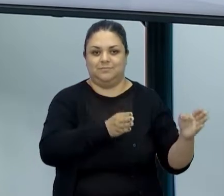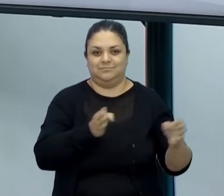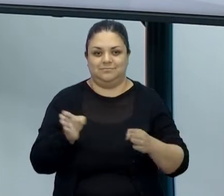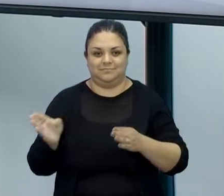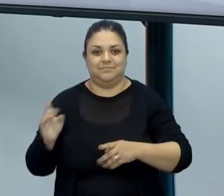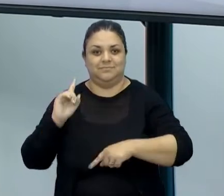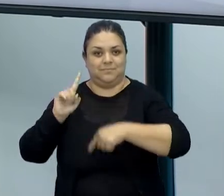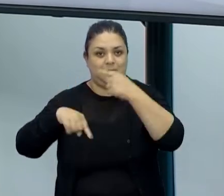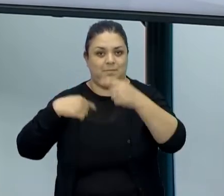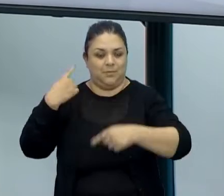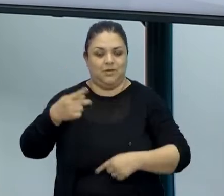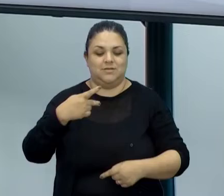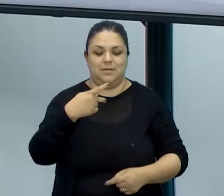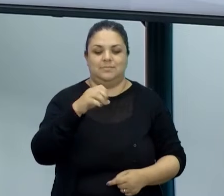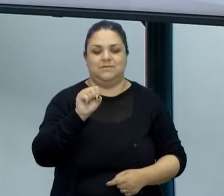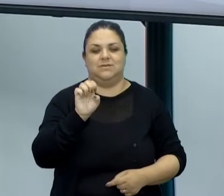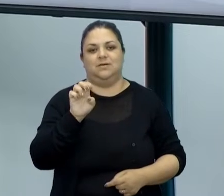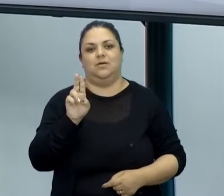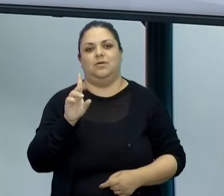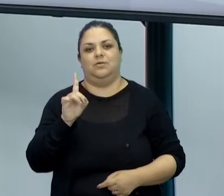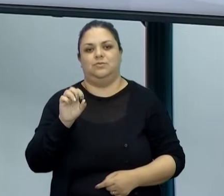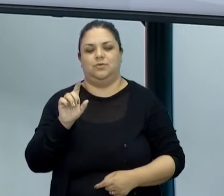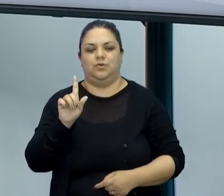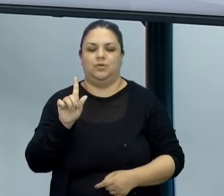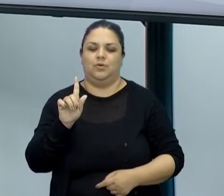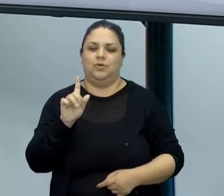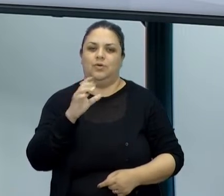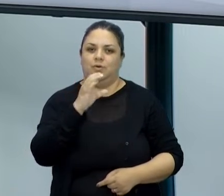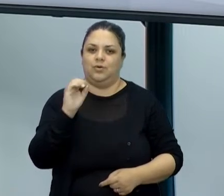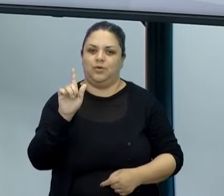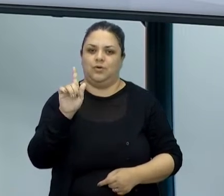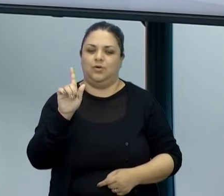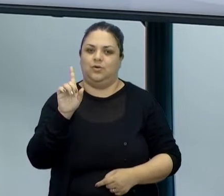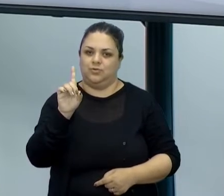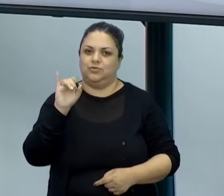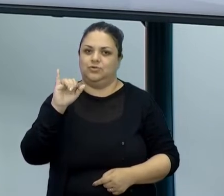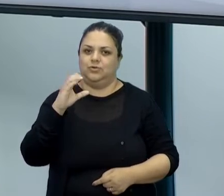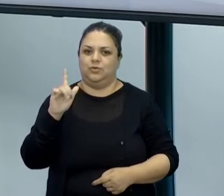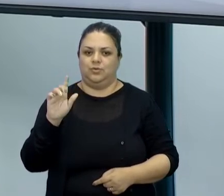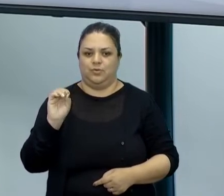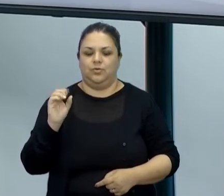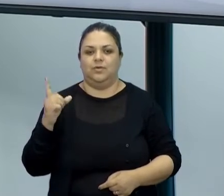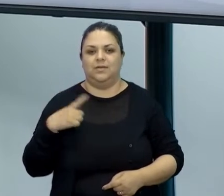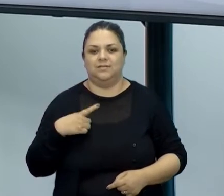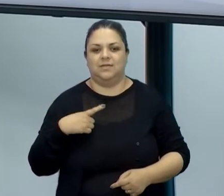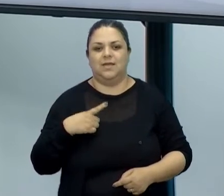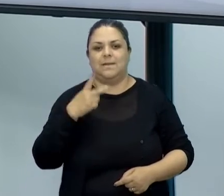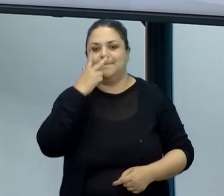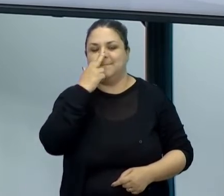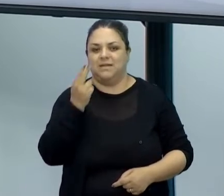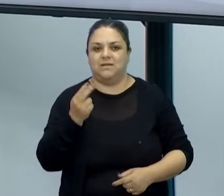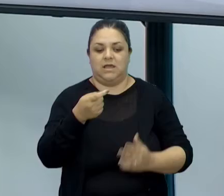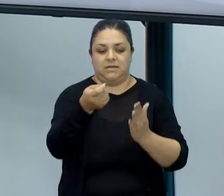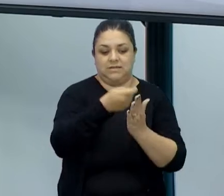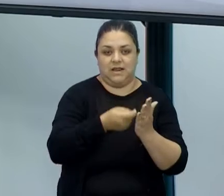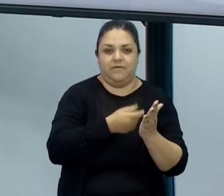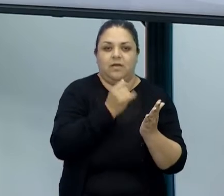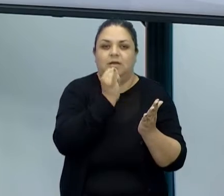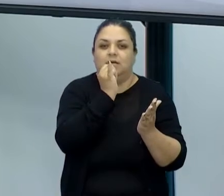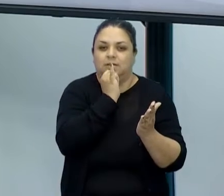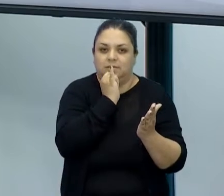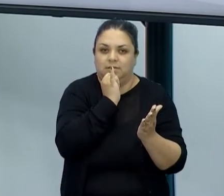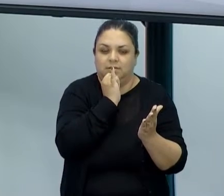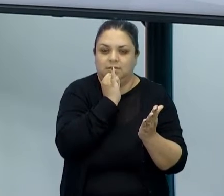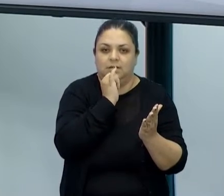trabalhar nas próximas aulas. Mas o pseudocódigo é como se a gente estivesse fazendo um rascunho daquilo que vai ser escrito para o